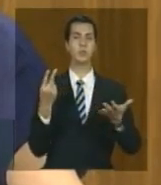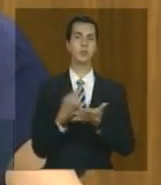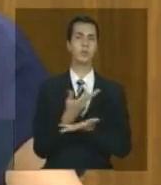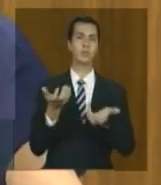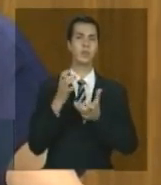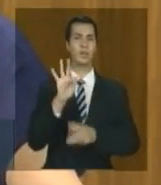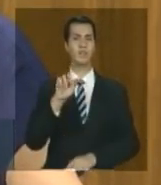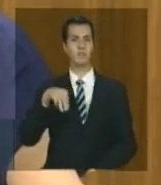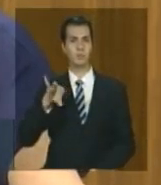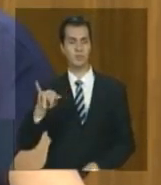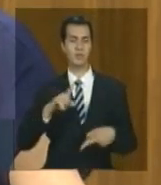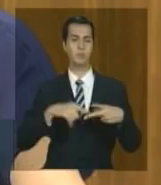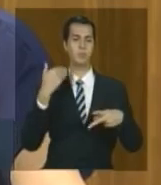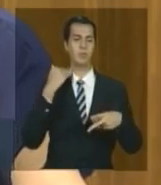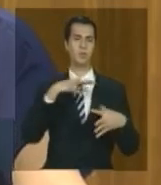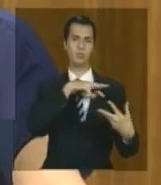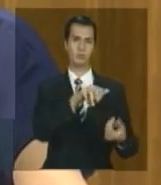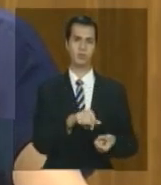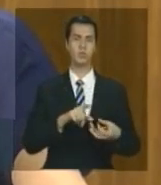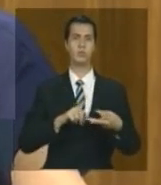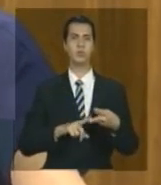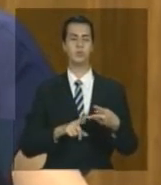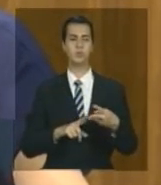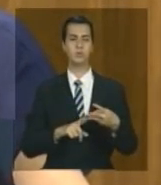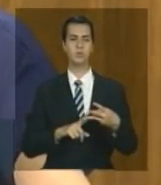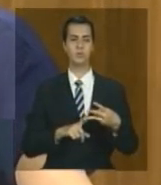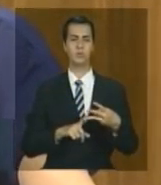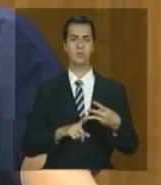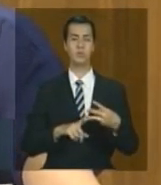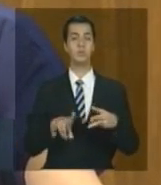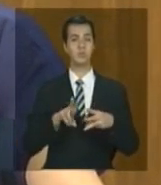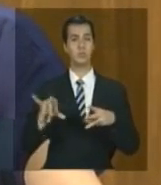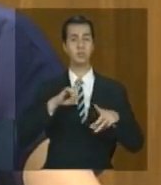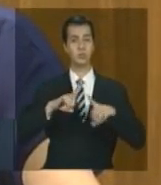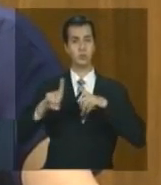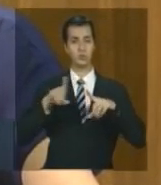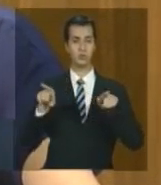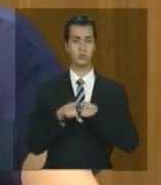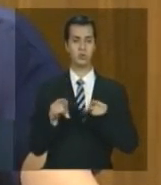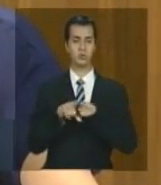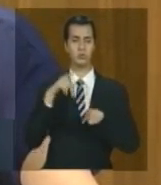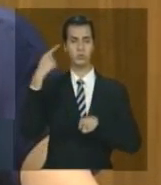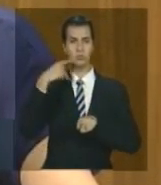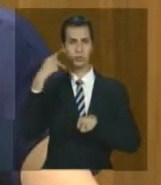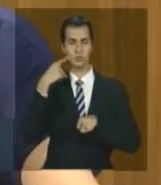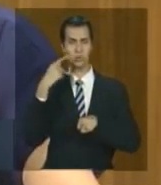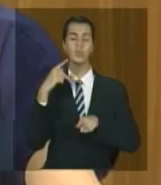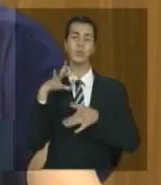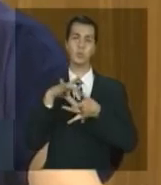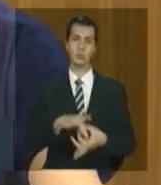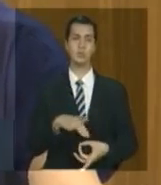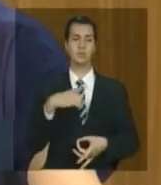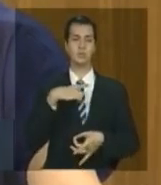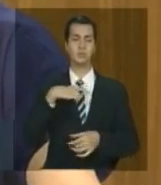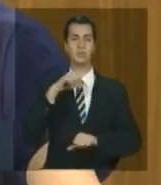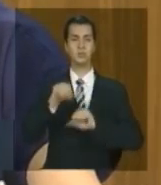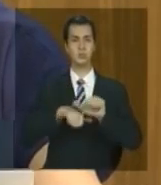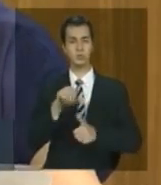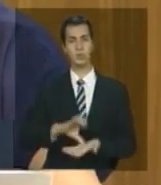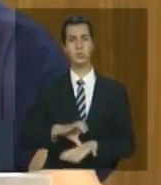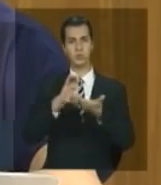FMI, Banco Mundial, e também discutiremos também as instituições políticas e, nesse contexto, a reforma do Conselho